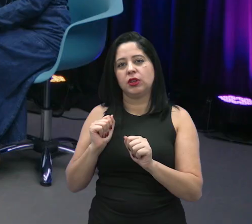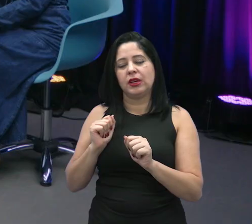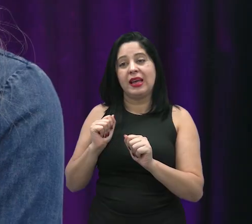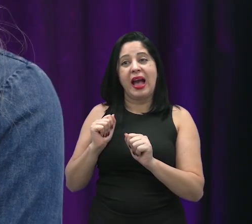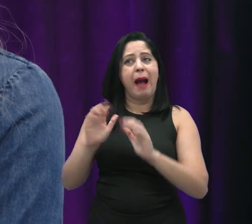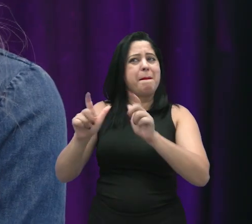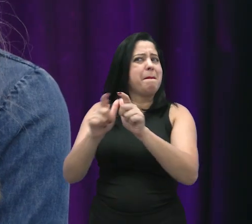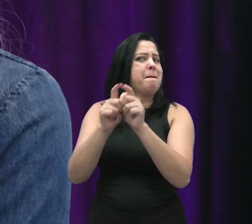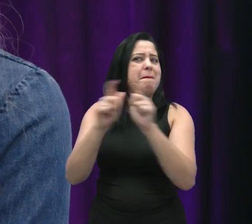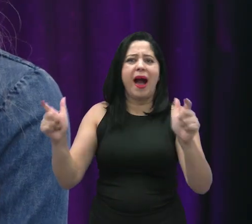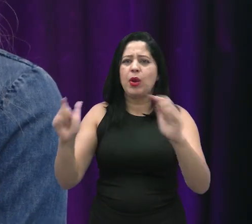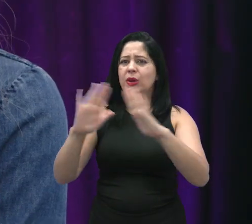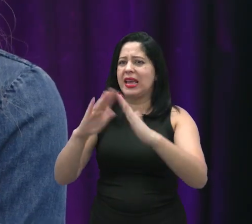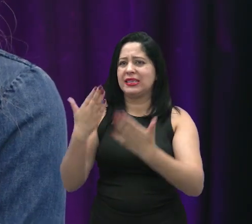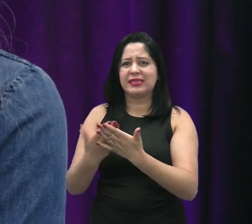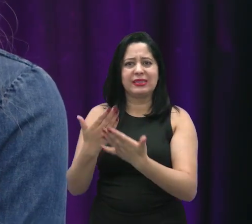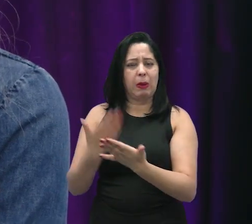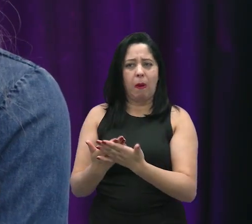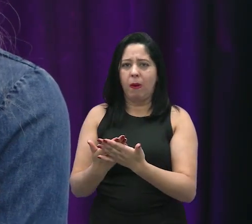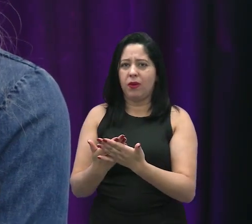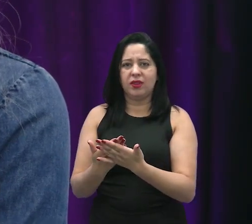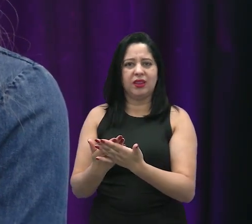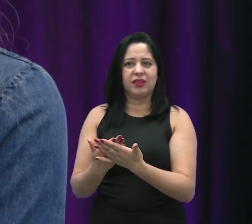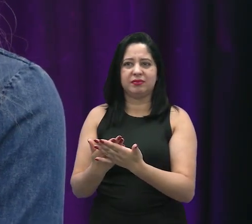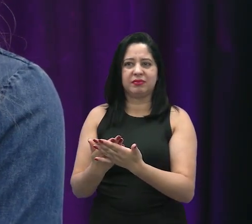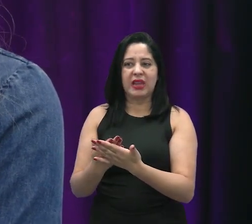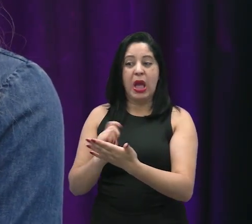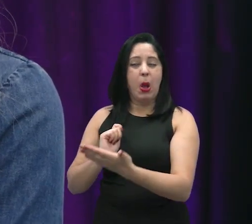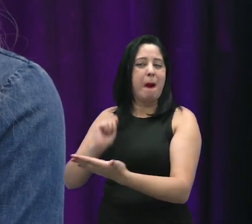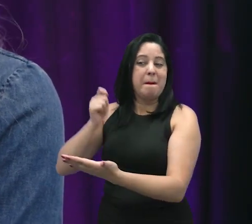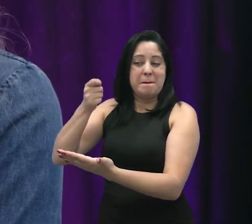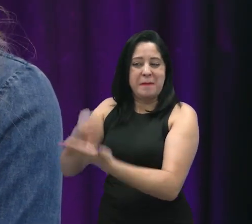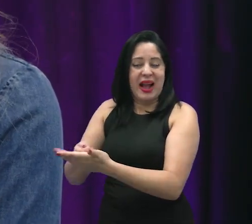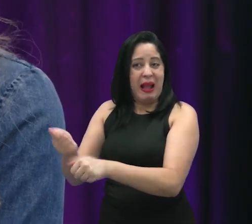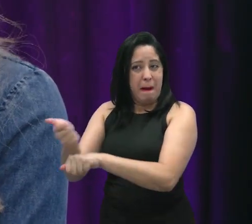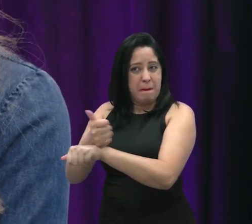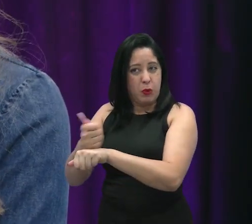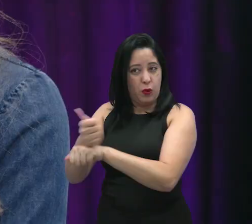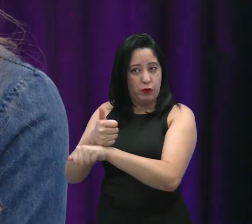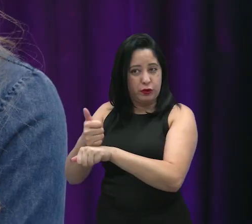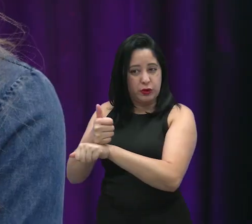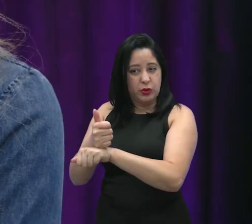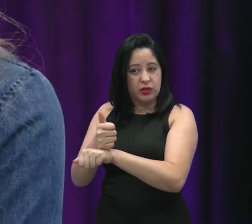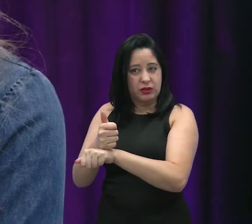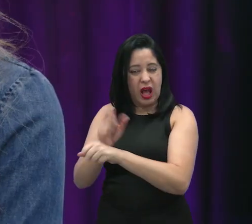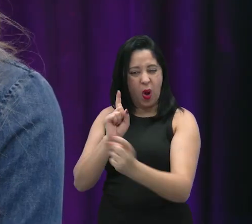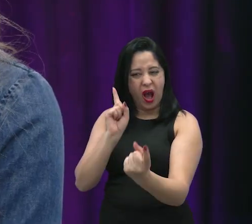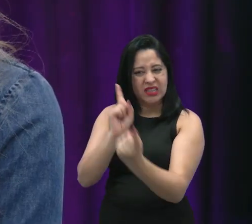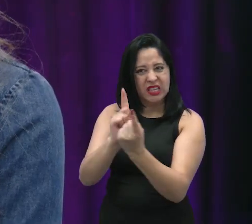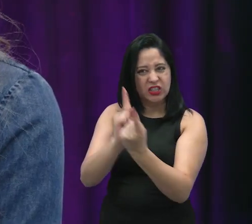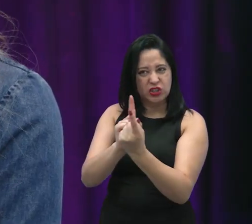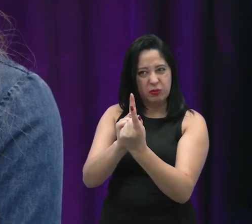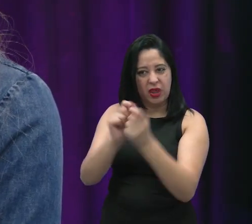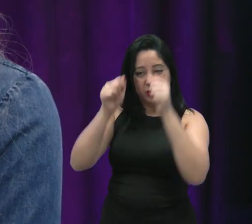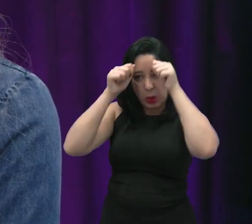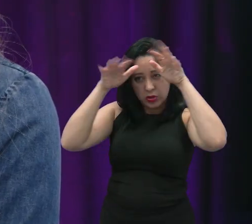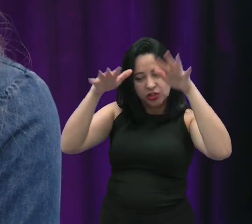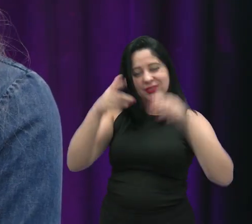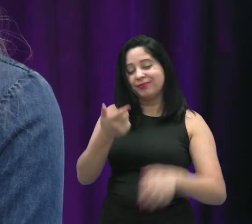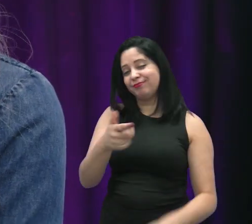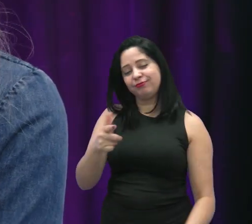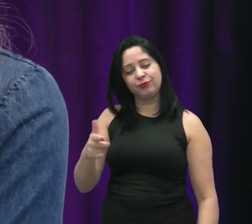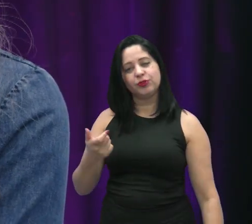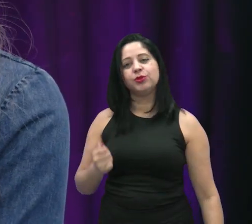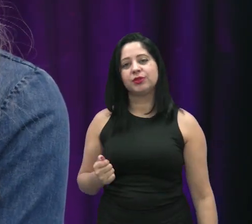Hoje as escolas, em sua maioria, ela não fornece muitas vezes um profissional para que dê suporte a essa criança dentro, né?